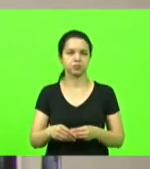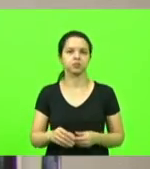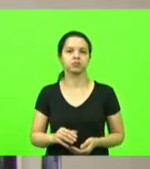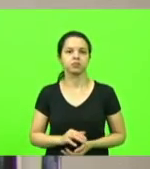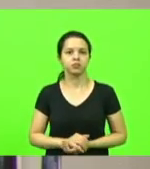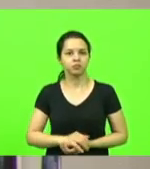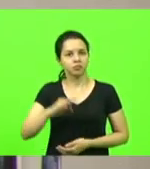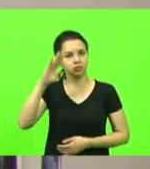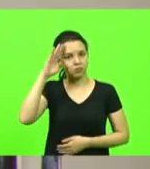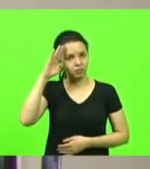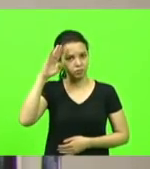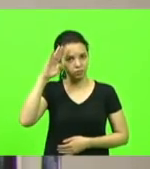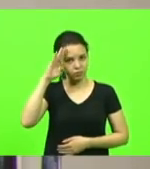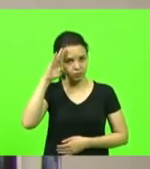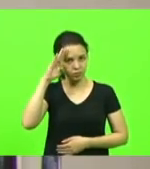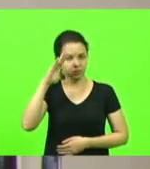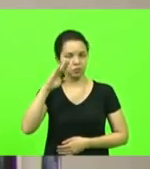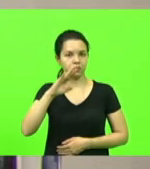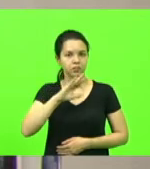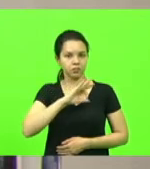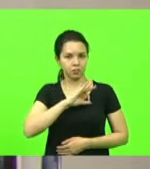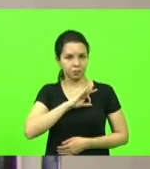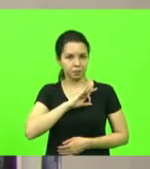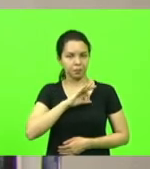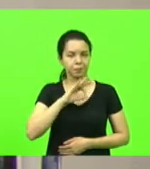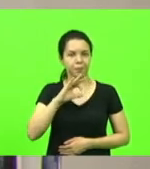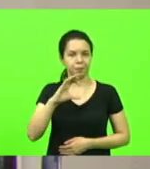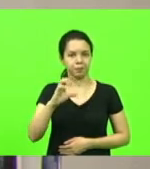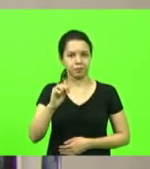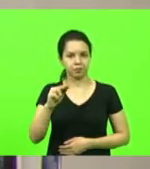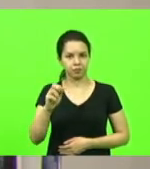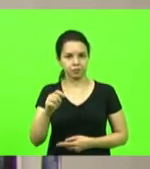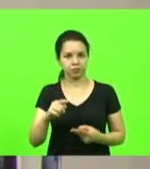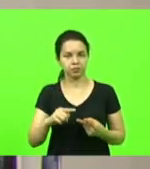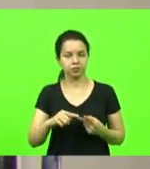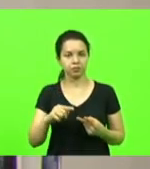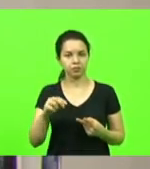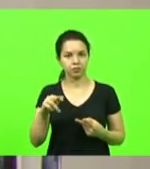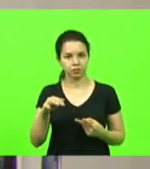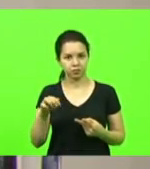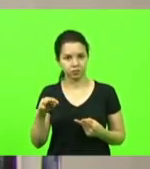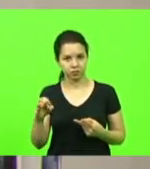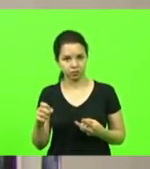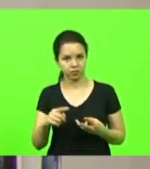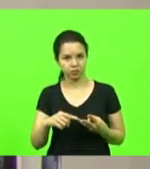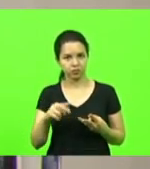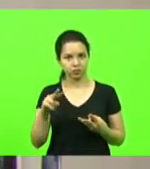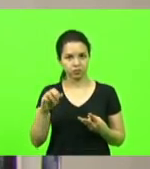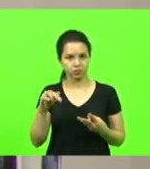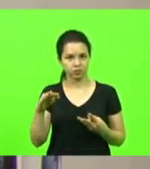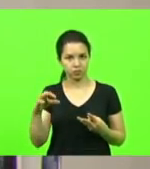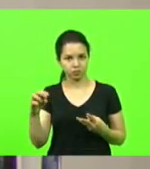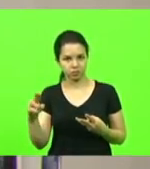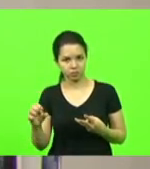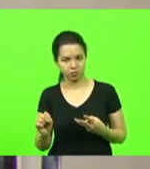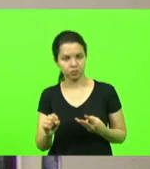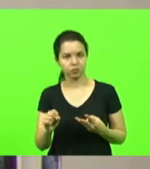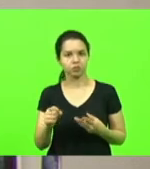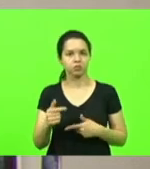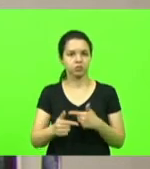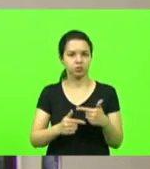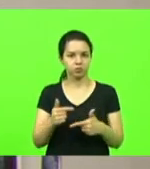municipais Antônio Carlos da Silva, Claudemir Ferreira dos Santos e Vinícius Trindade, pelo trabalho de busca e prisão de um